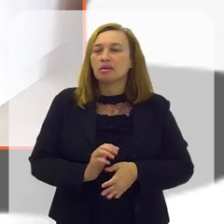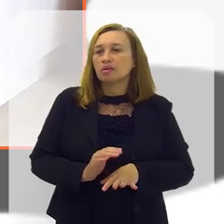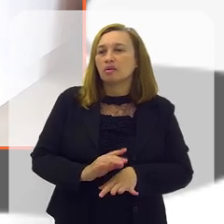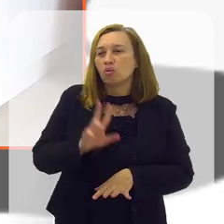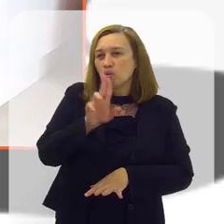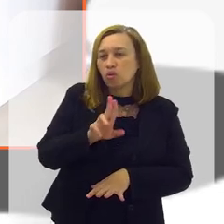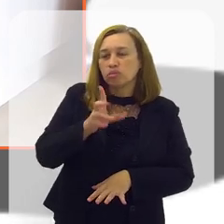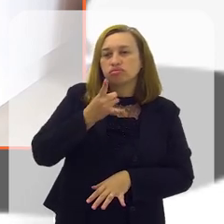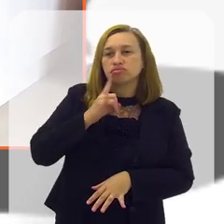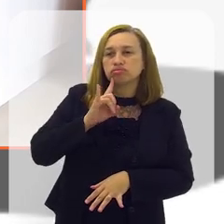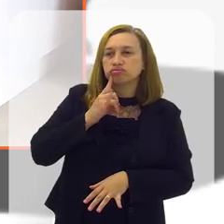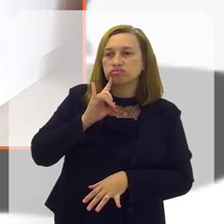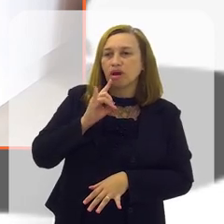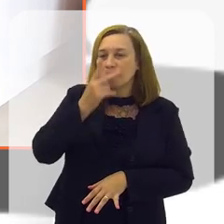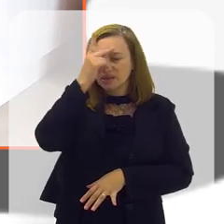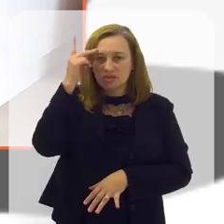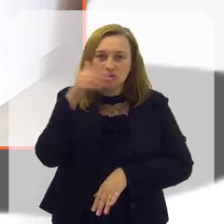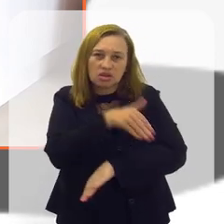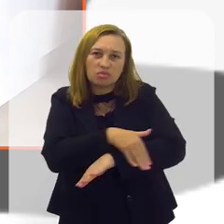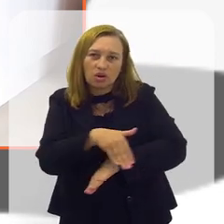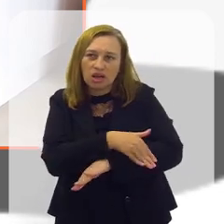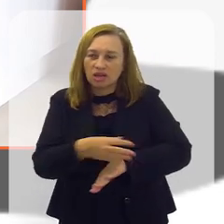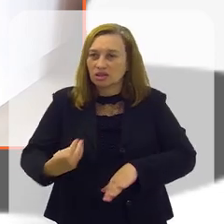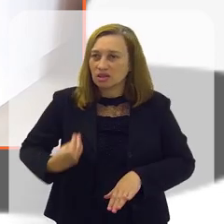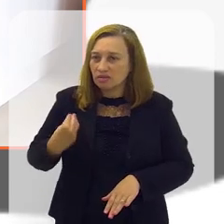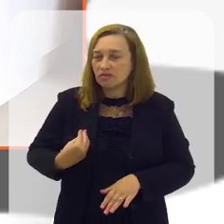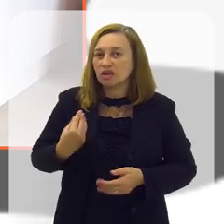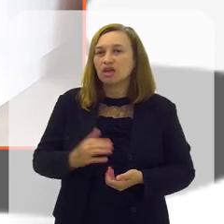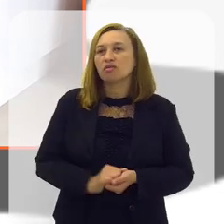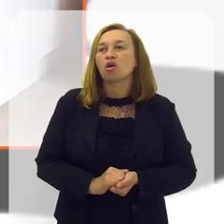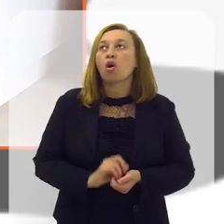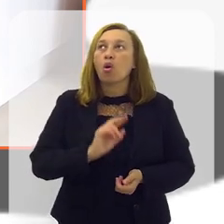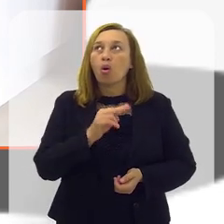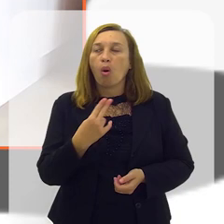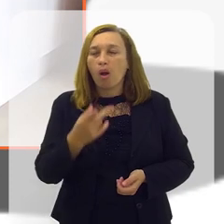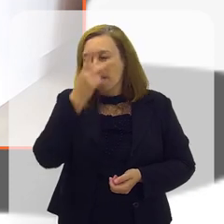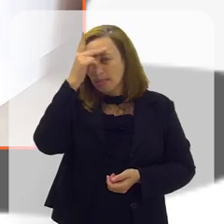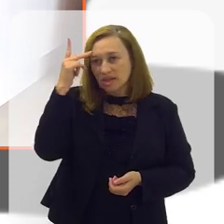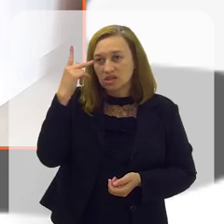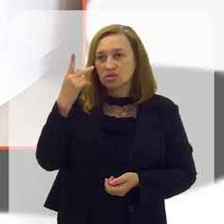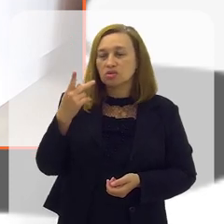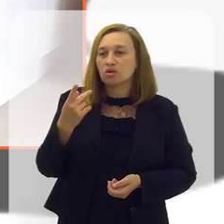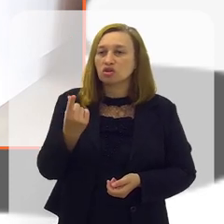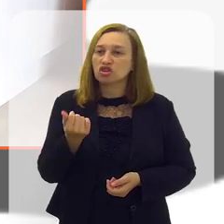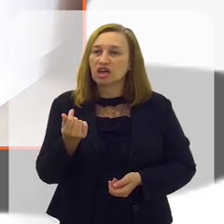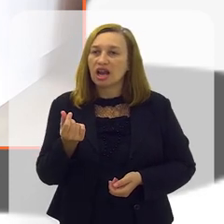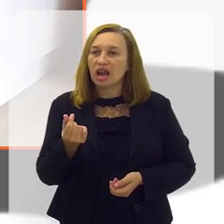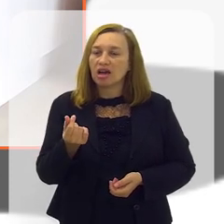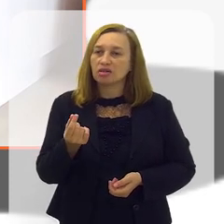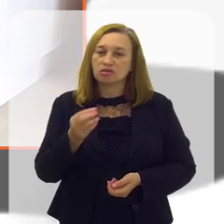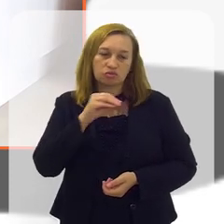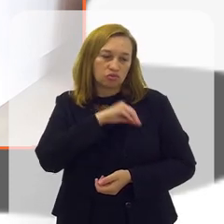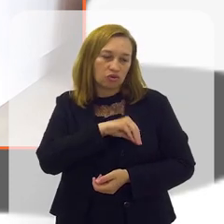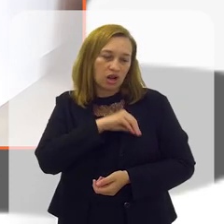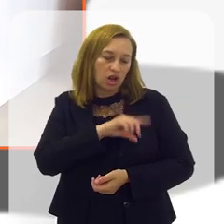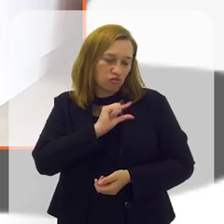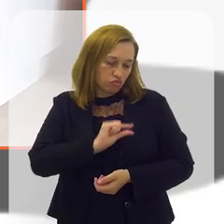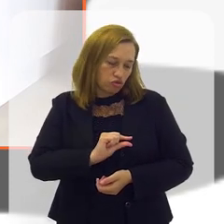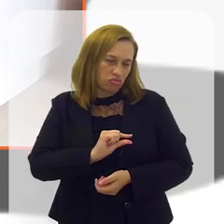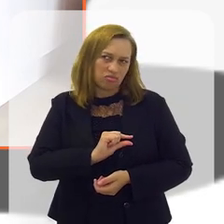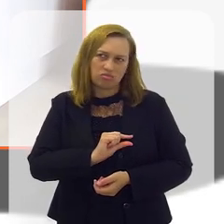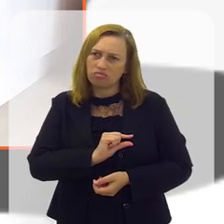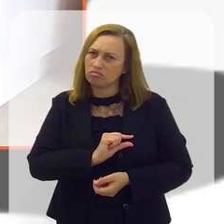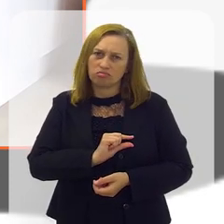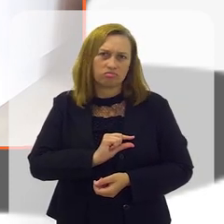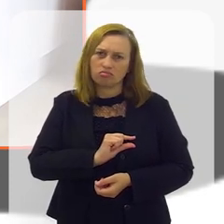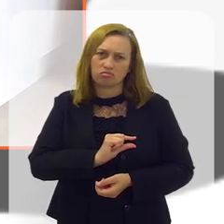mais portador do alcoolismo só aquela pessoa que mora na rua, aquela pessoa que ganha menos